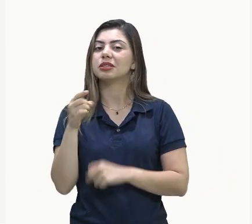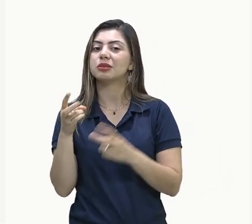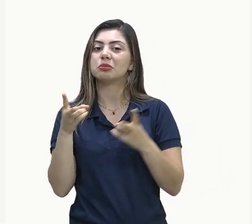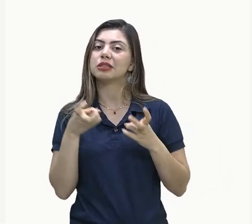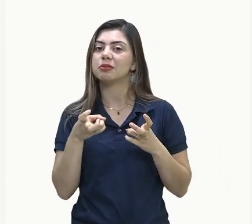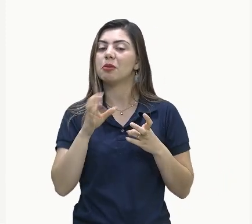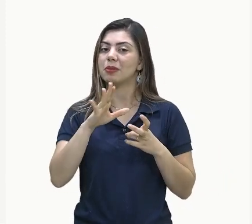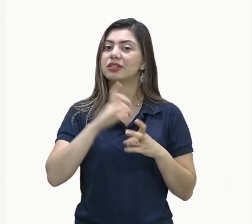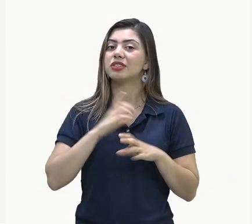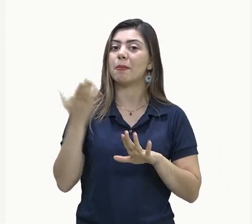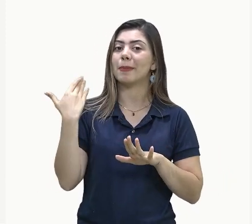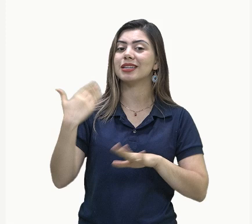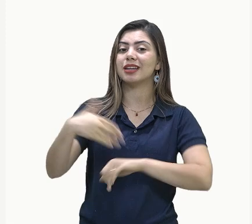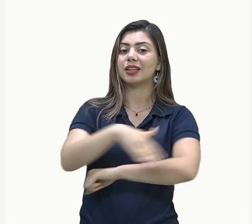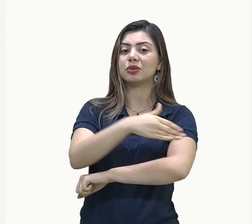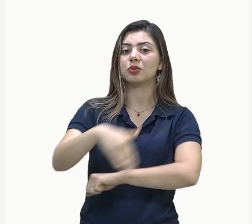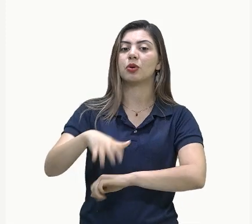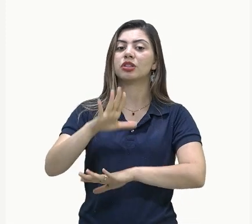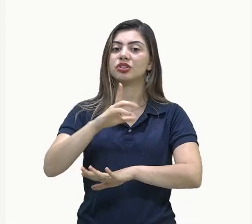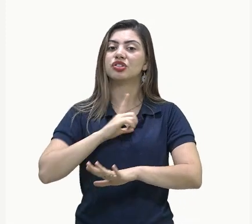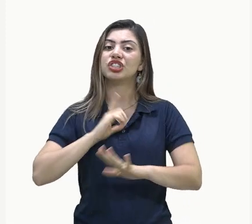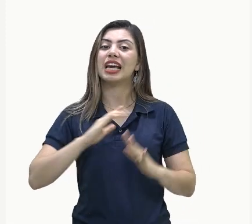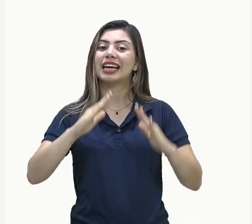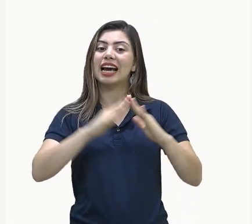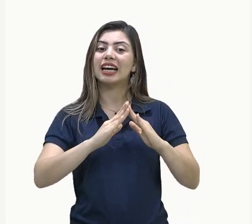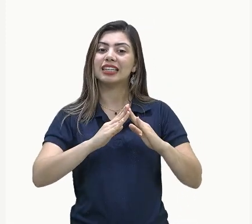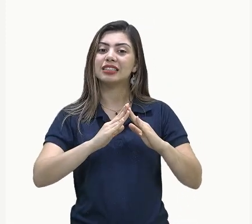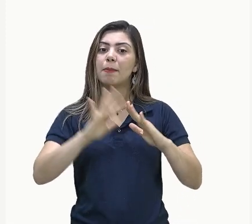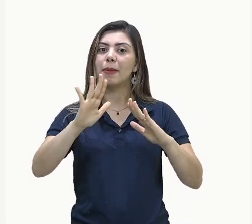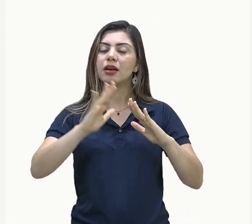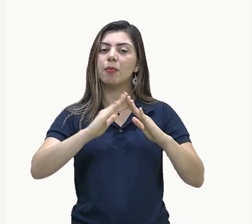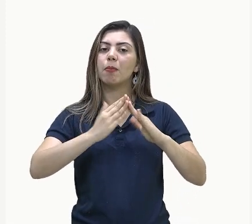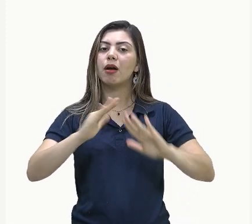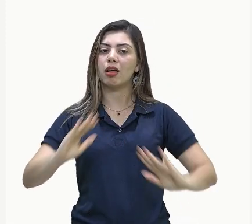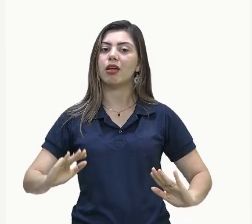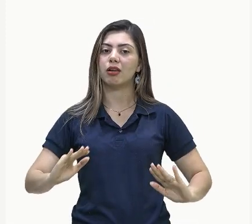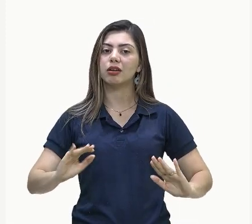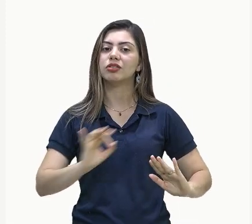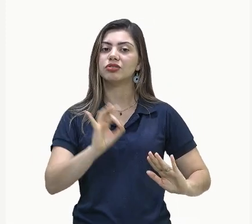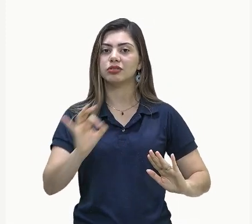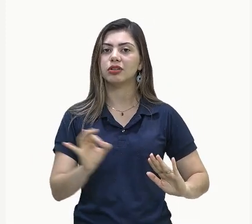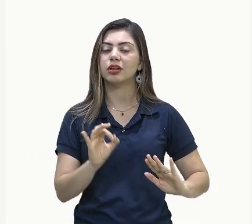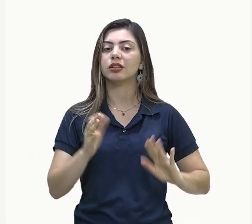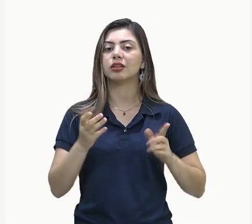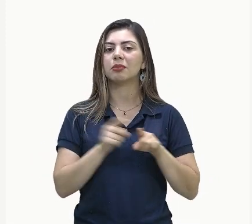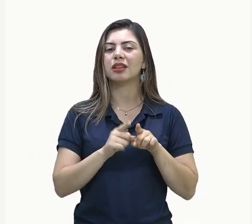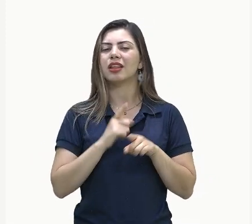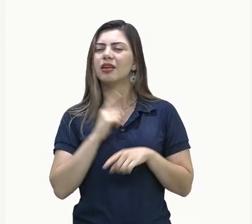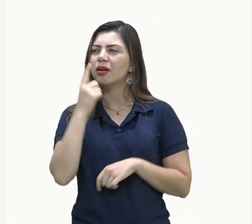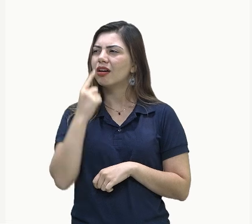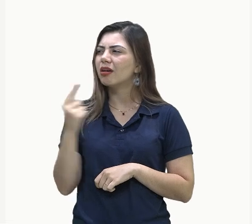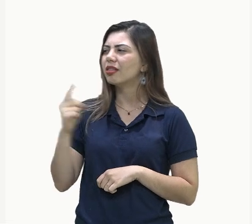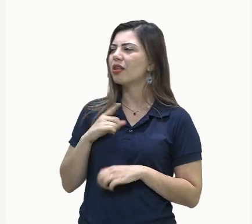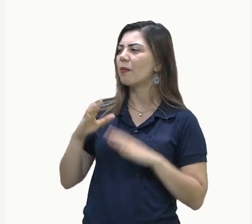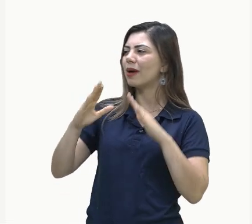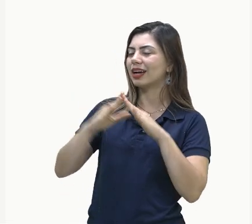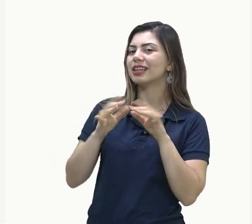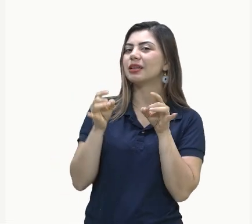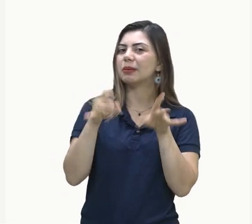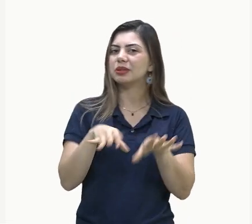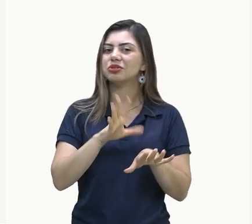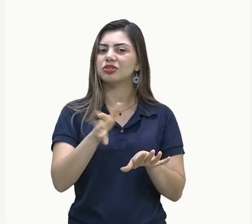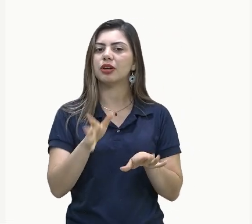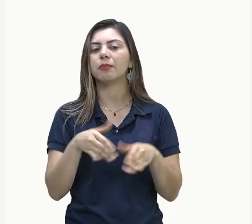percebido. Aqui era uma casa que já caiu, certo? E aqui uma casa que já foi abandonada. A gente tem